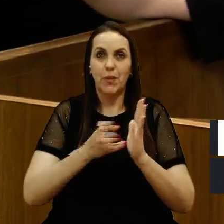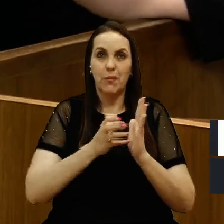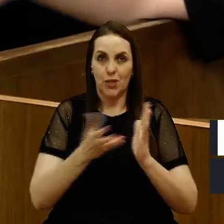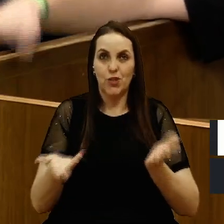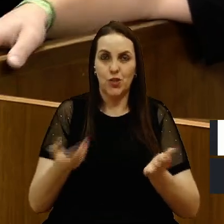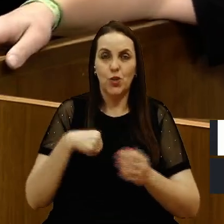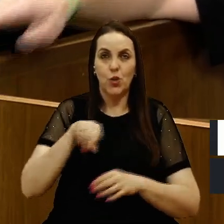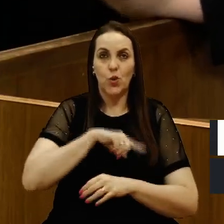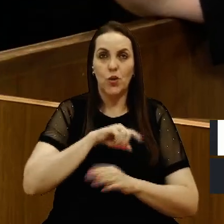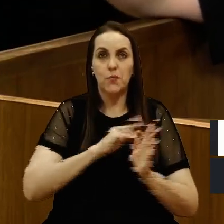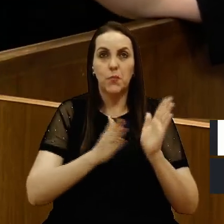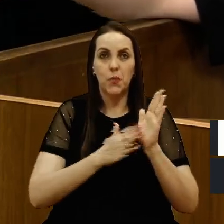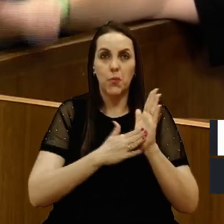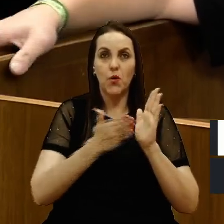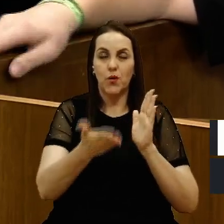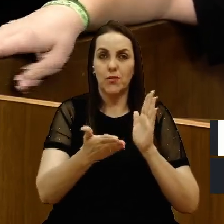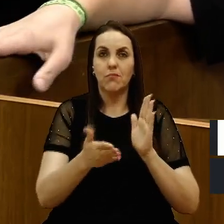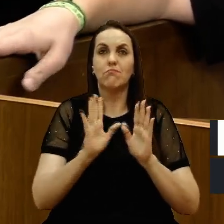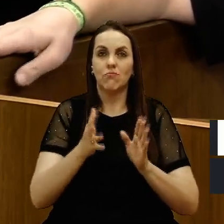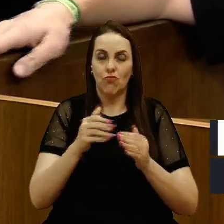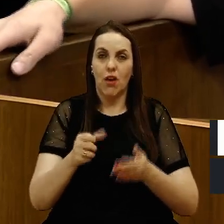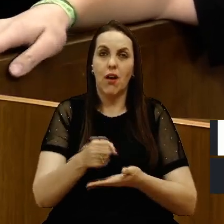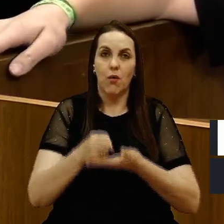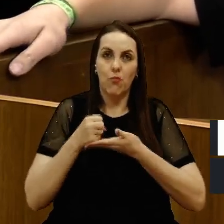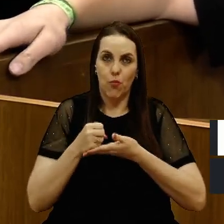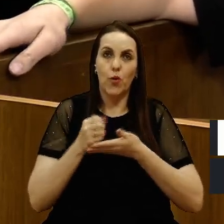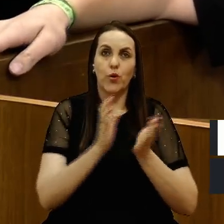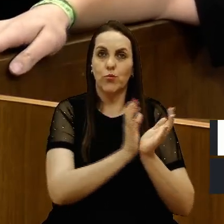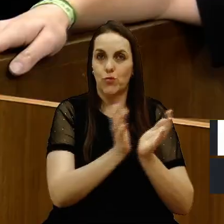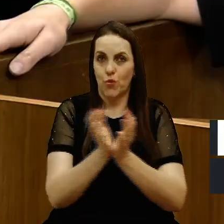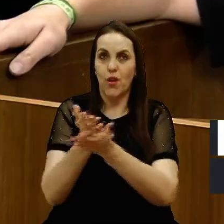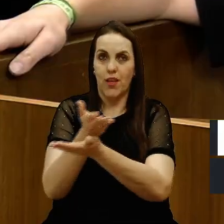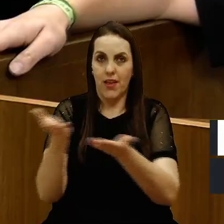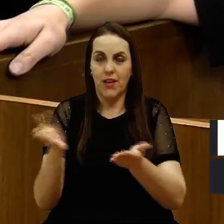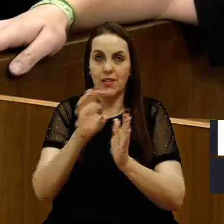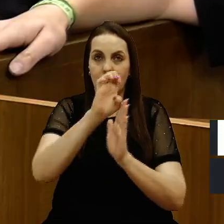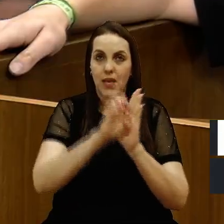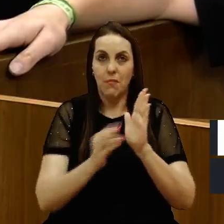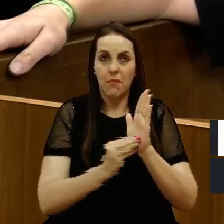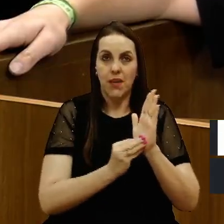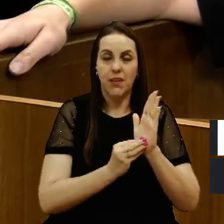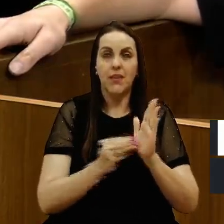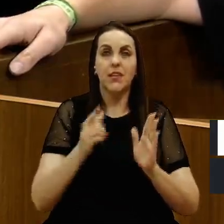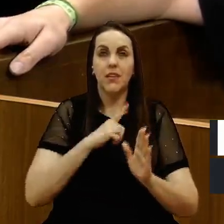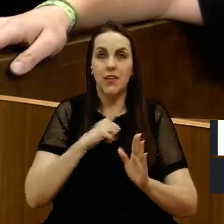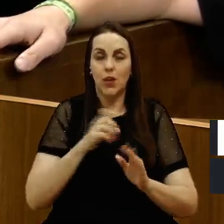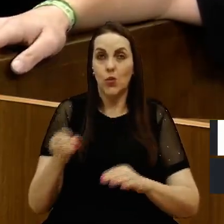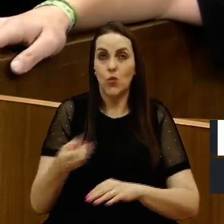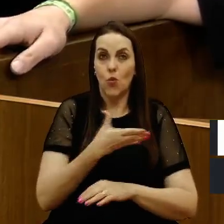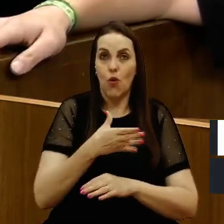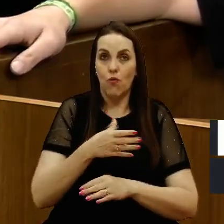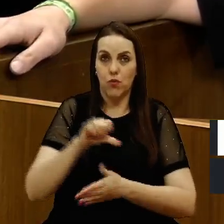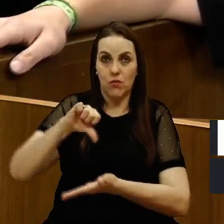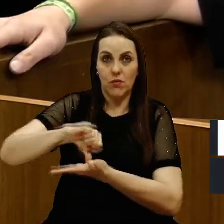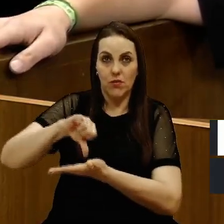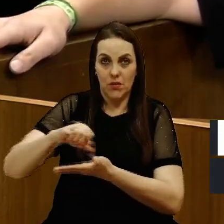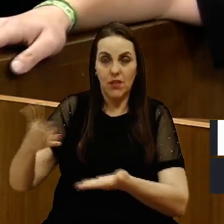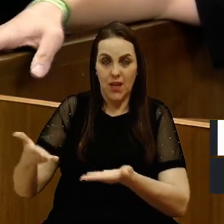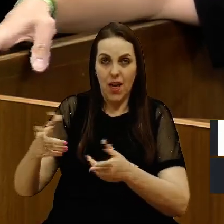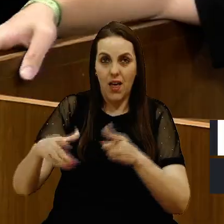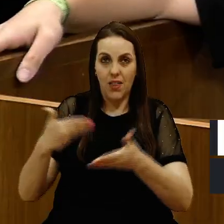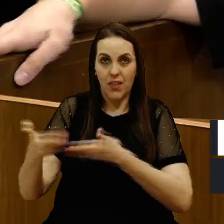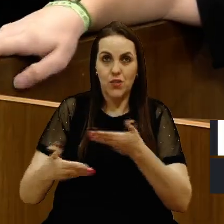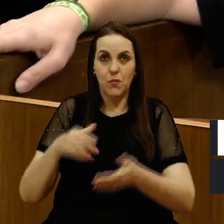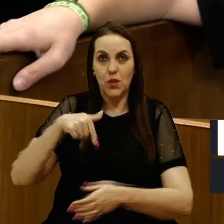está propondo, vai propor, contamos aqui com o apoio dos nobres colegas, uma emenda para que a gente tenha um novo quartel, um novo espaço